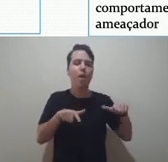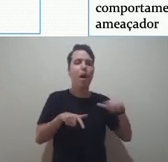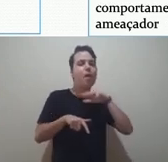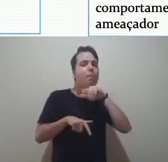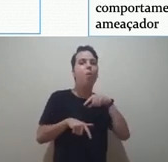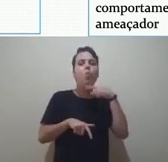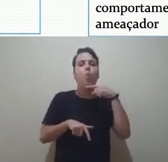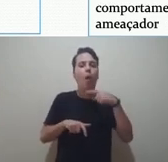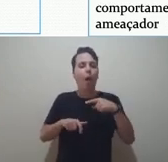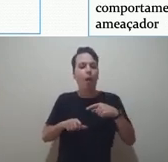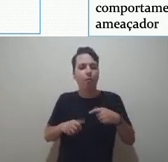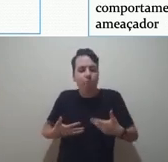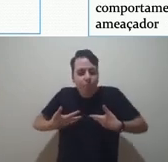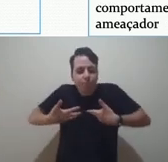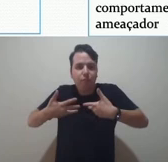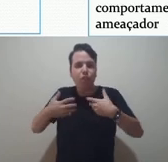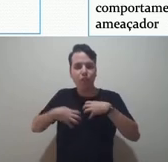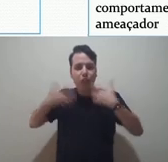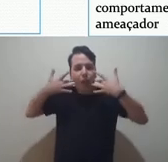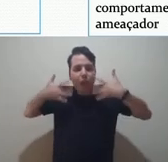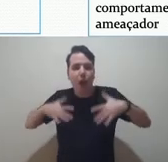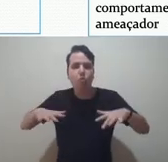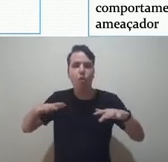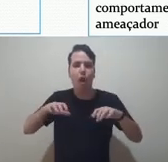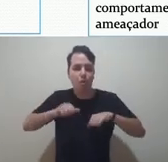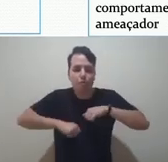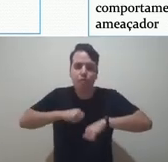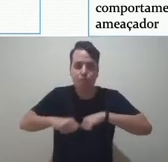ele não possa expressar o comportamento natural.